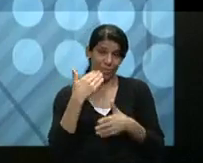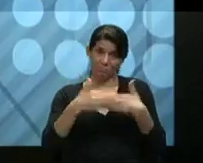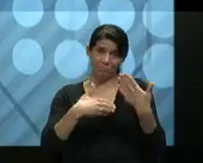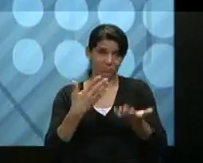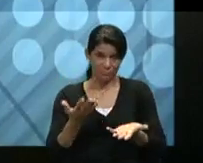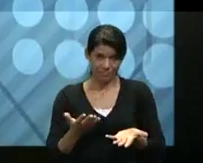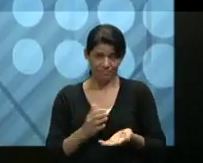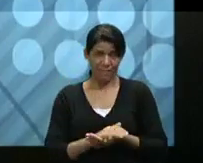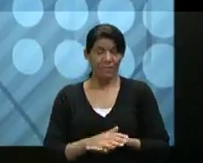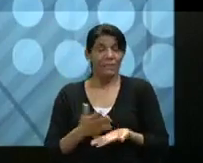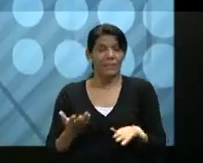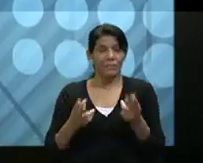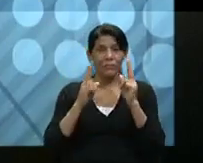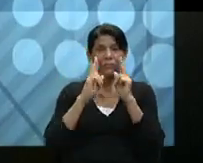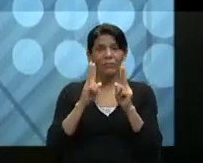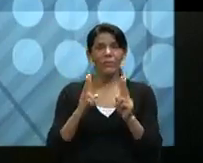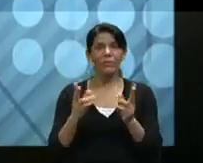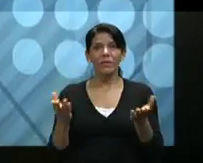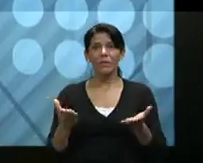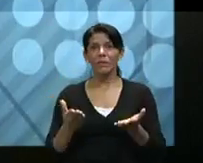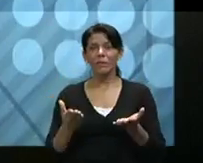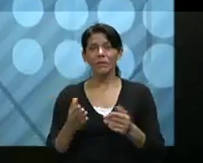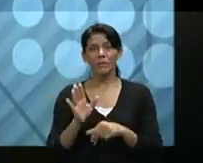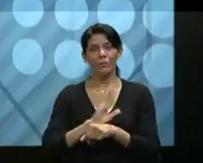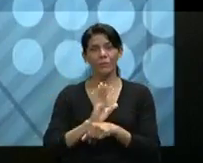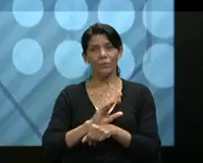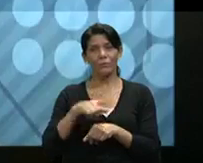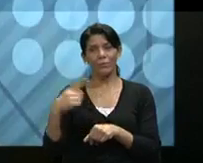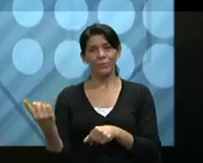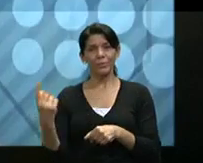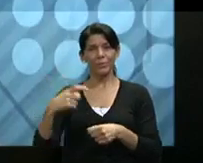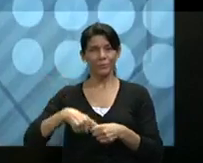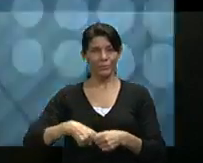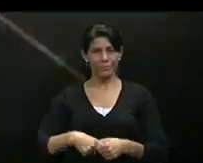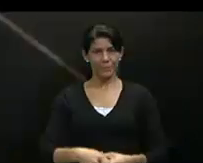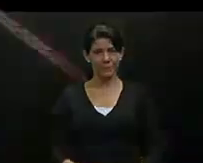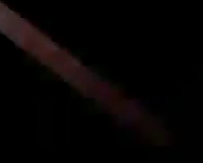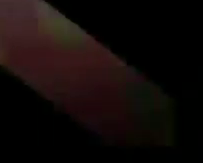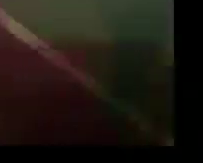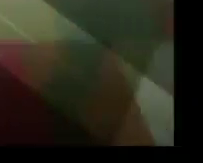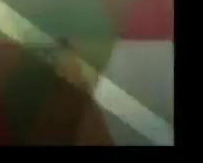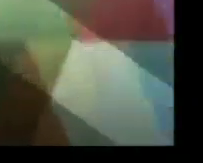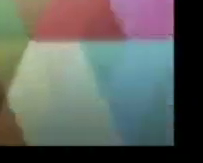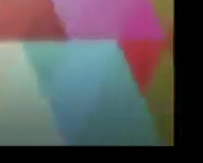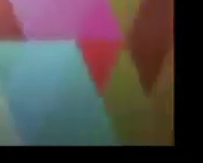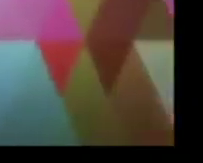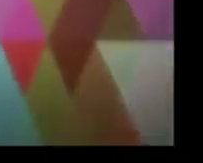esperado. Vamos assistir agora um vídeo e a gente já volta com a aula.